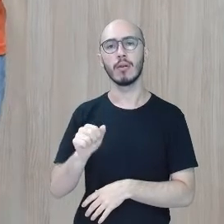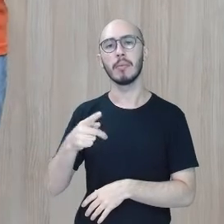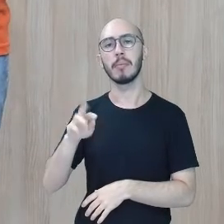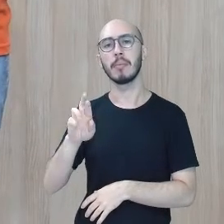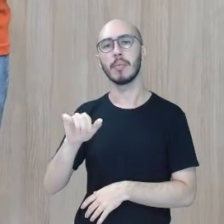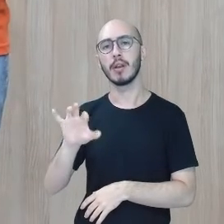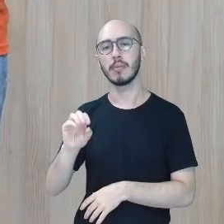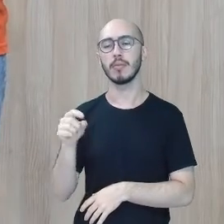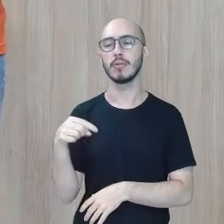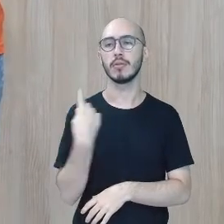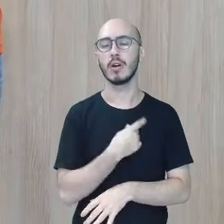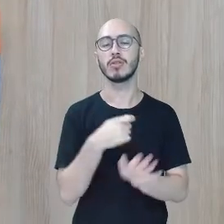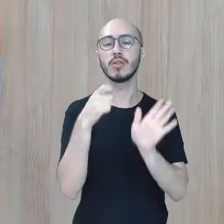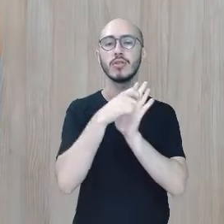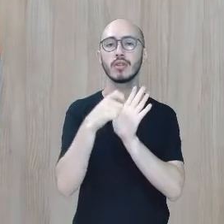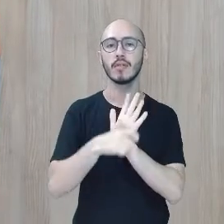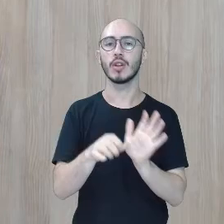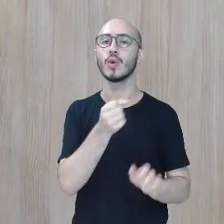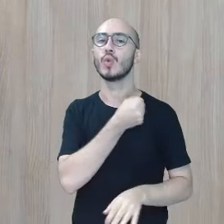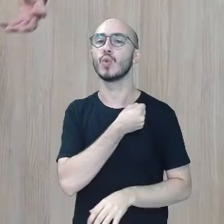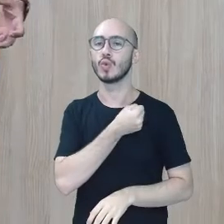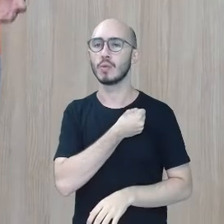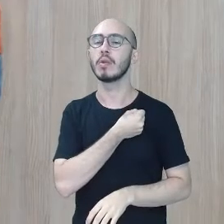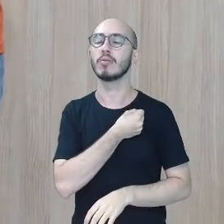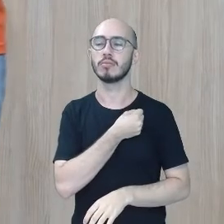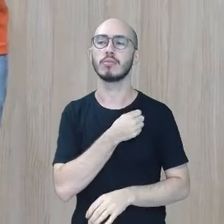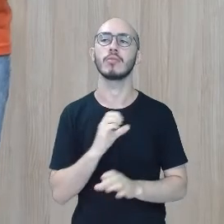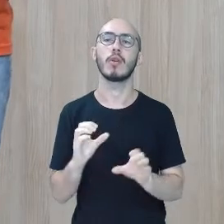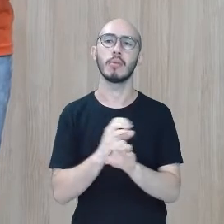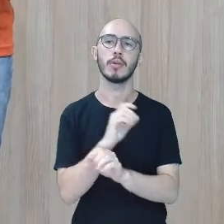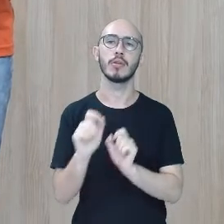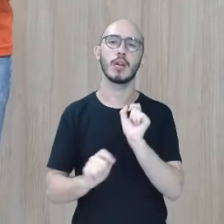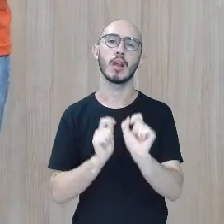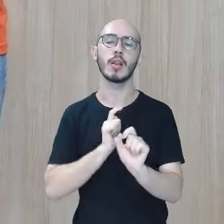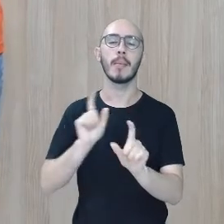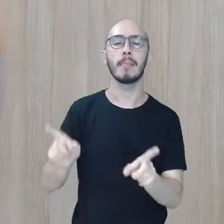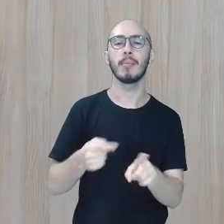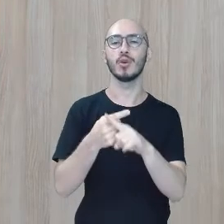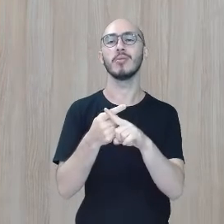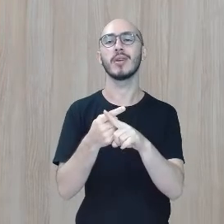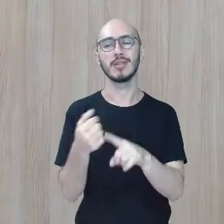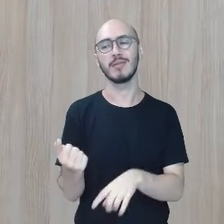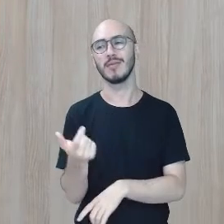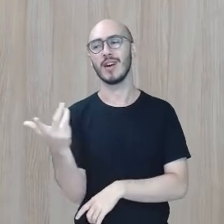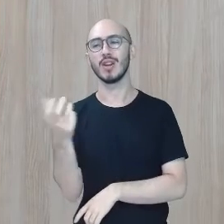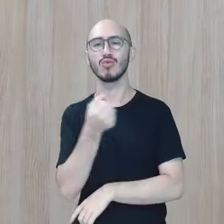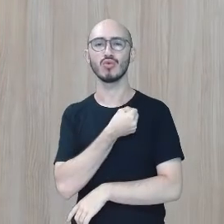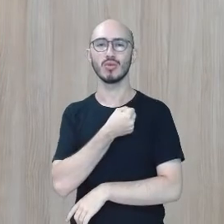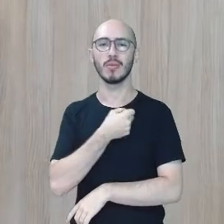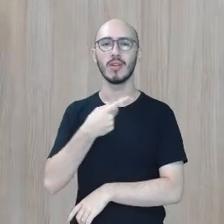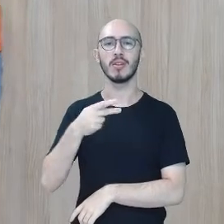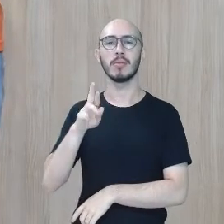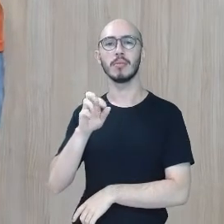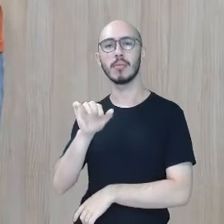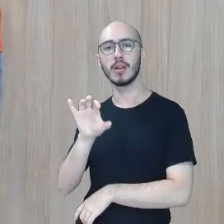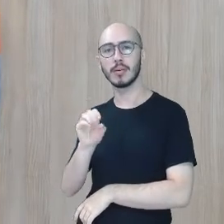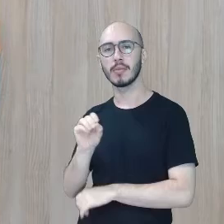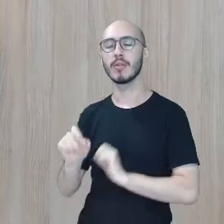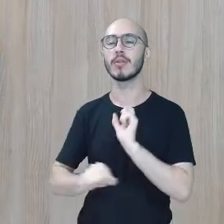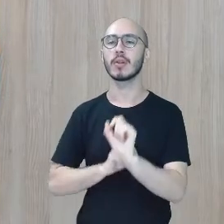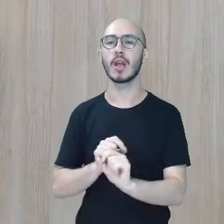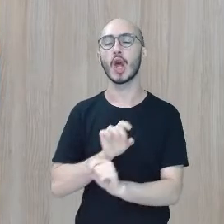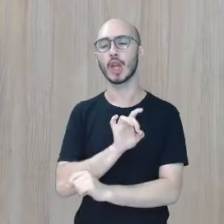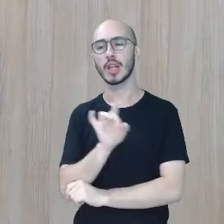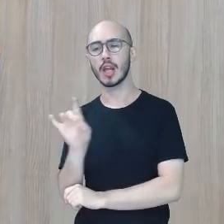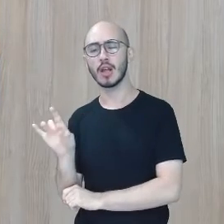estamos escrevendo aquele número composto, certo? Com uma multiplicação de vários números primos, certo? E cada número